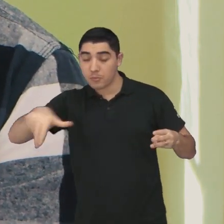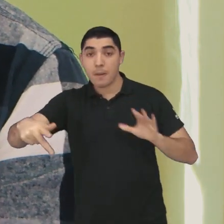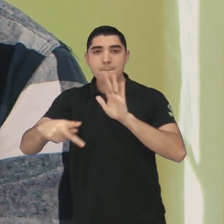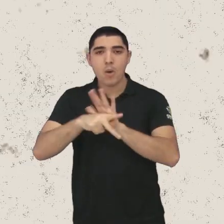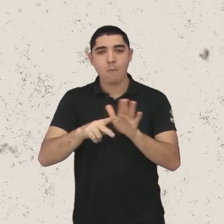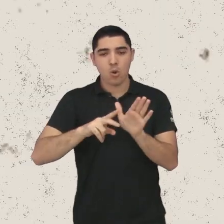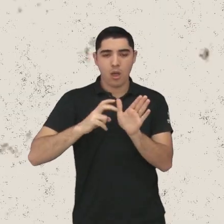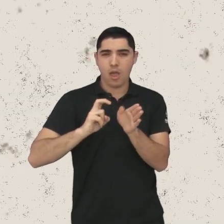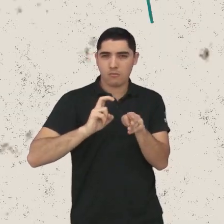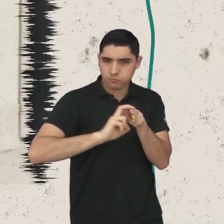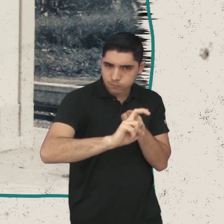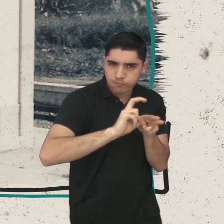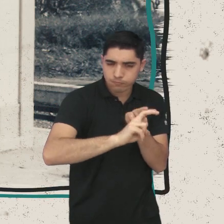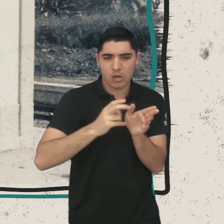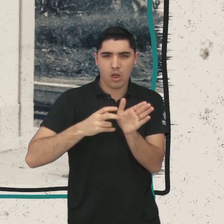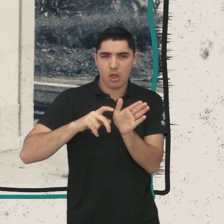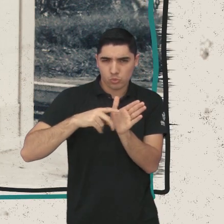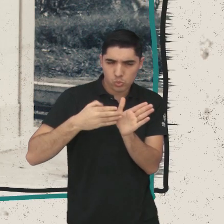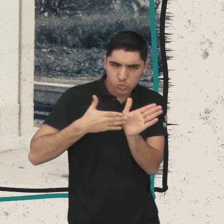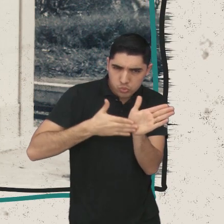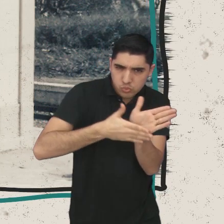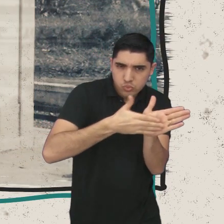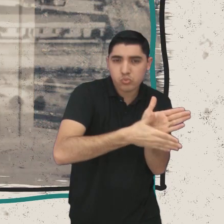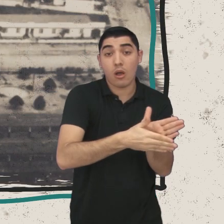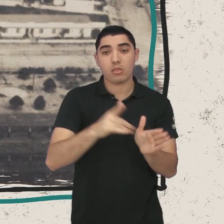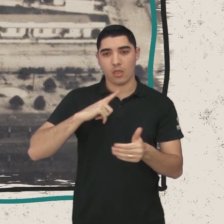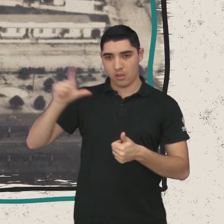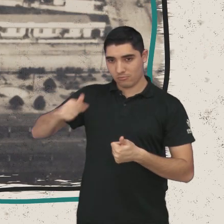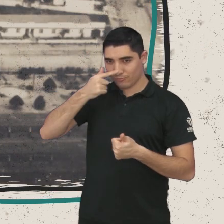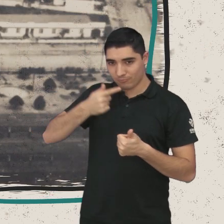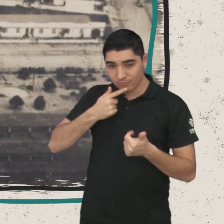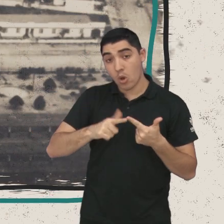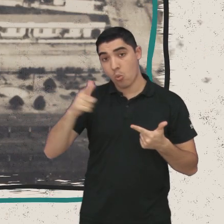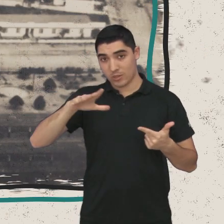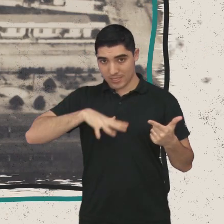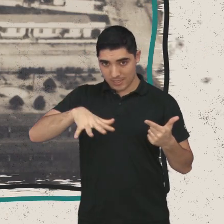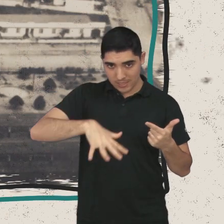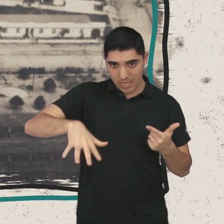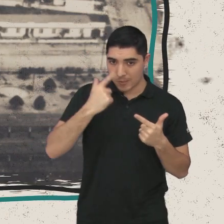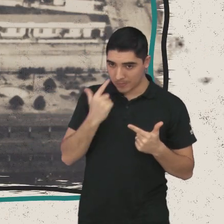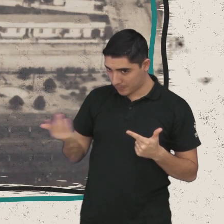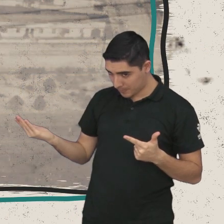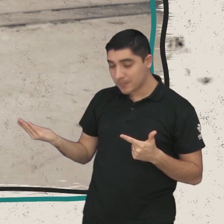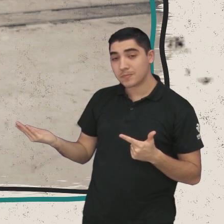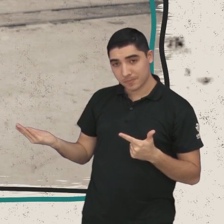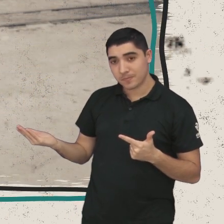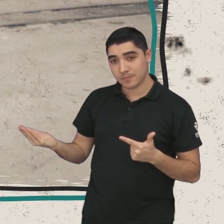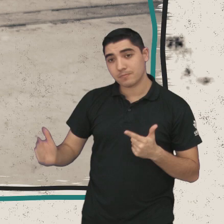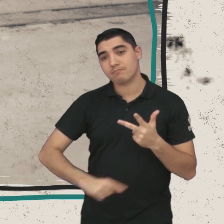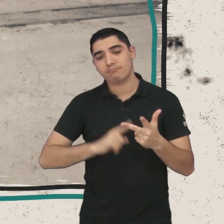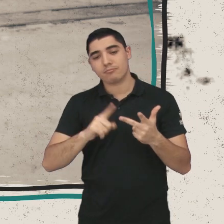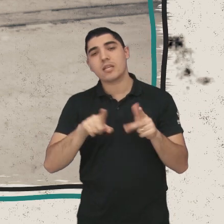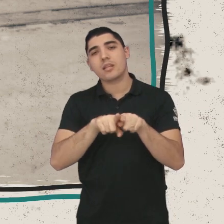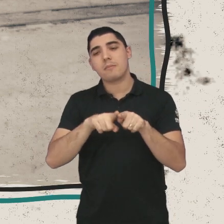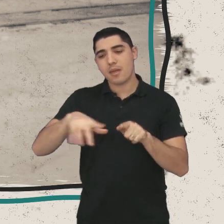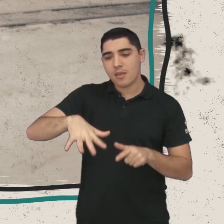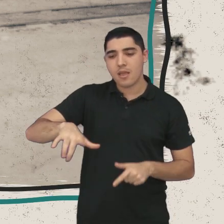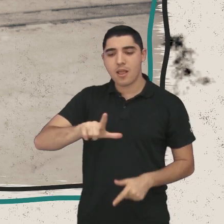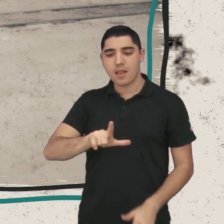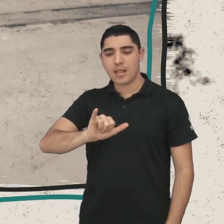aqui como tem os países europeus. São José entra nessa jogada como sendo uma cidade que já tinha